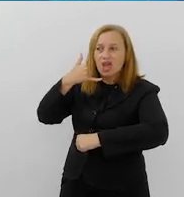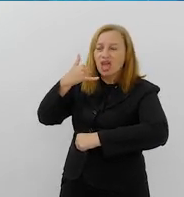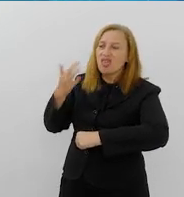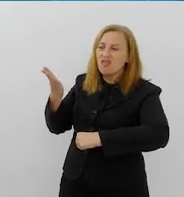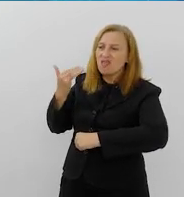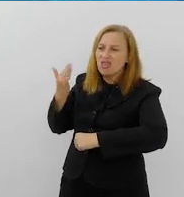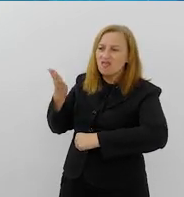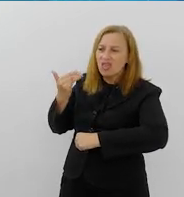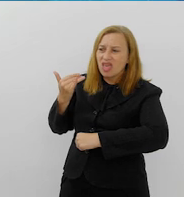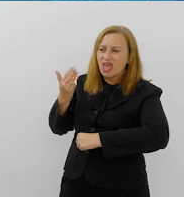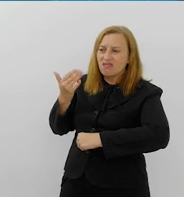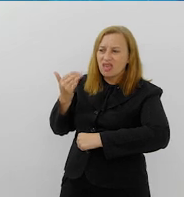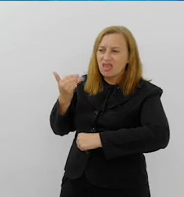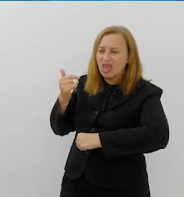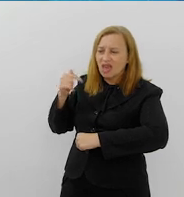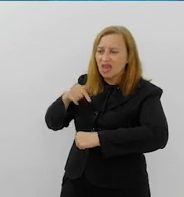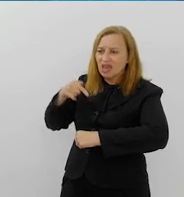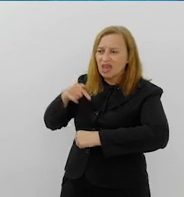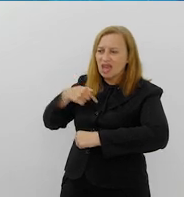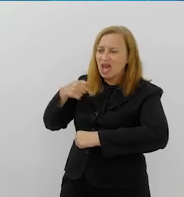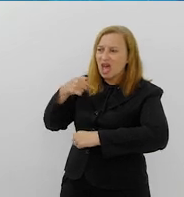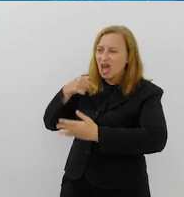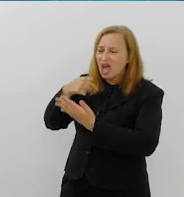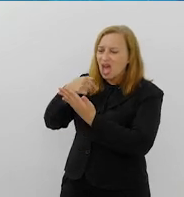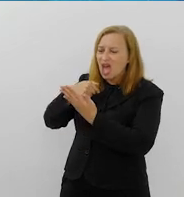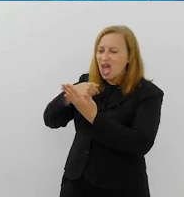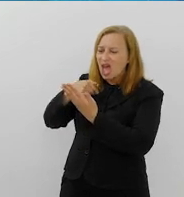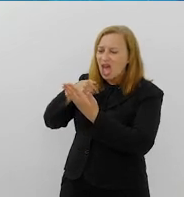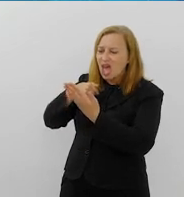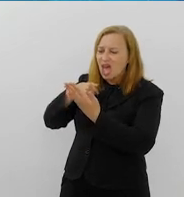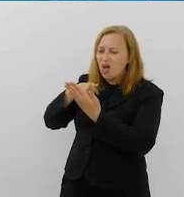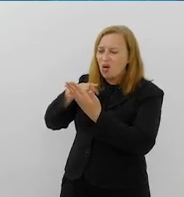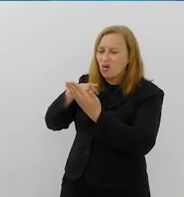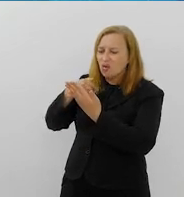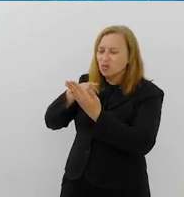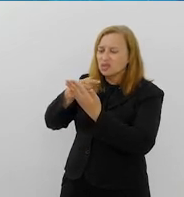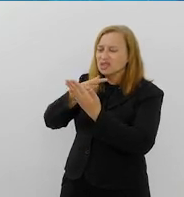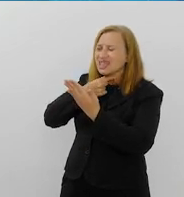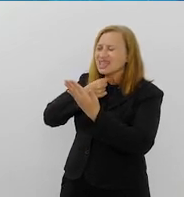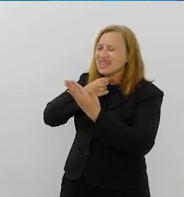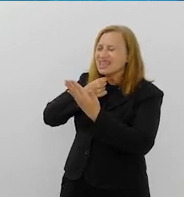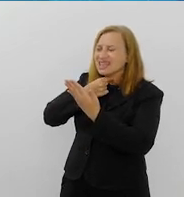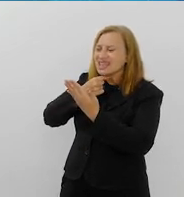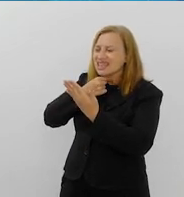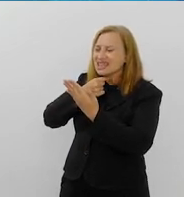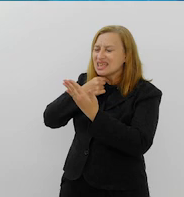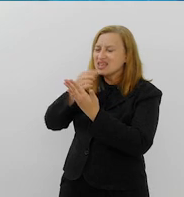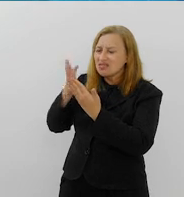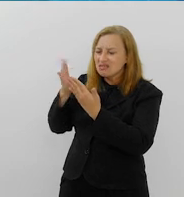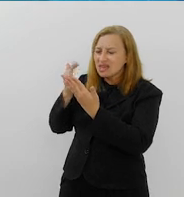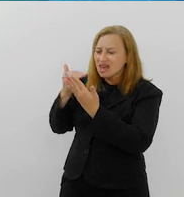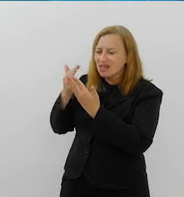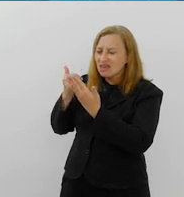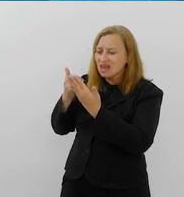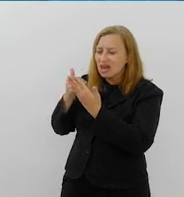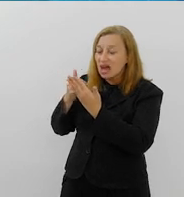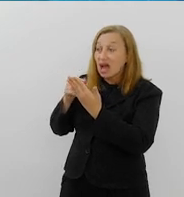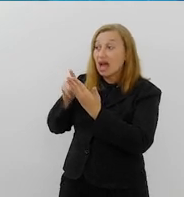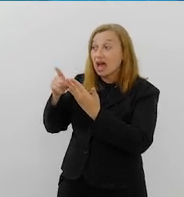tendo um churrasco lá na minha casa, eu não consigo ir. Fulano, olha, eu estou aqui, traz isso para mim. Então, com certeza, pode ser um extremo